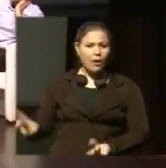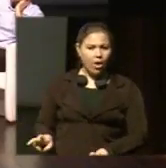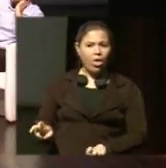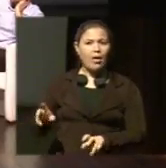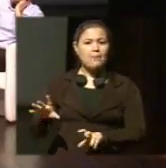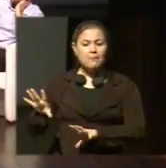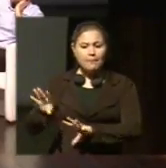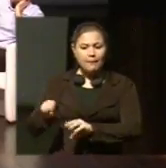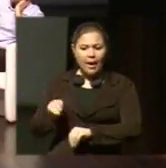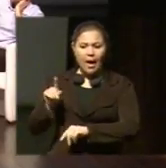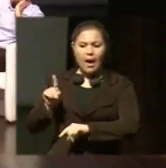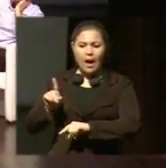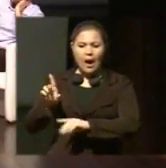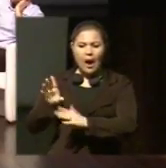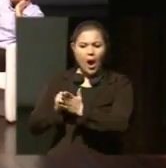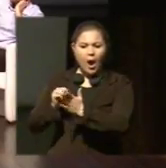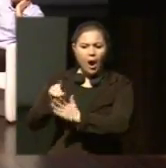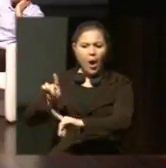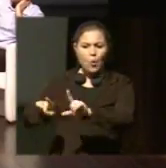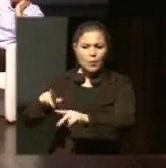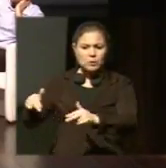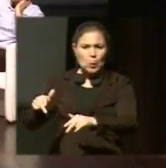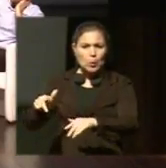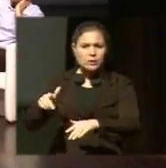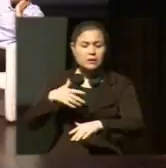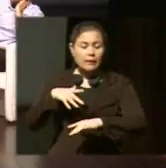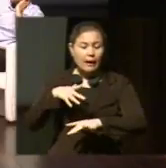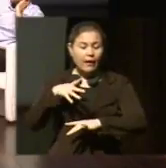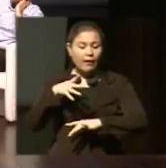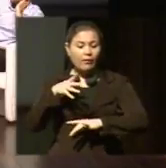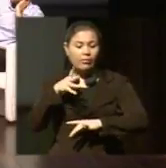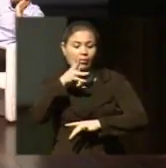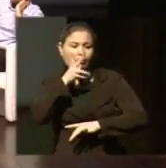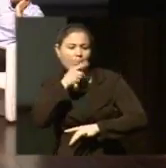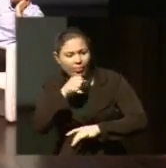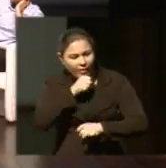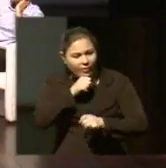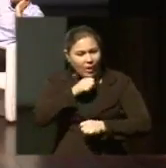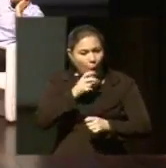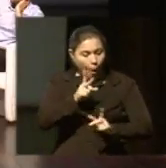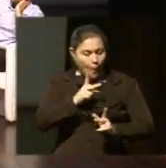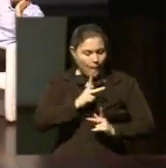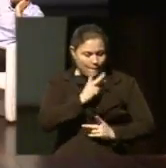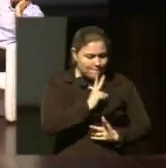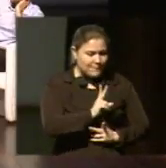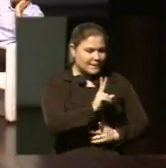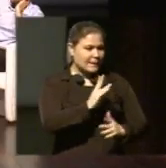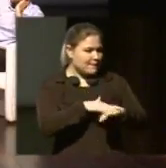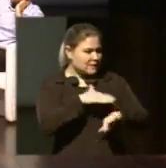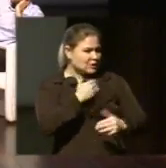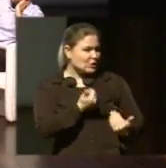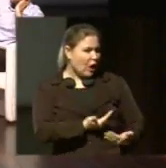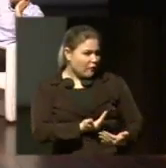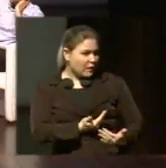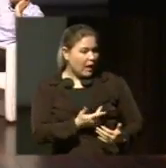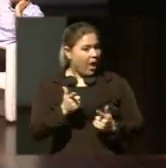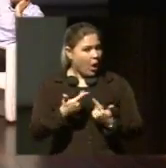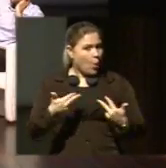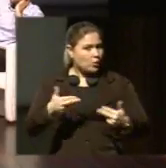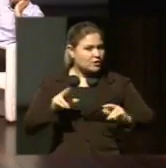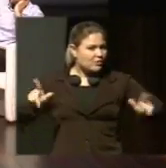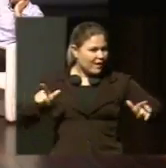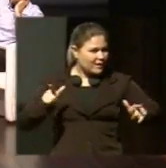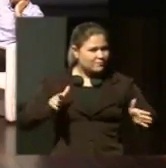algumas práticas para a gente envelhecer mais devagar ou para a gente se manter mais jovem. Eu acho que são coisas diferentes a serem pensadas,